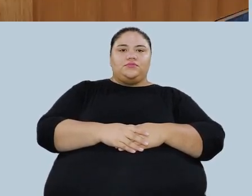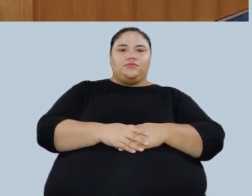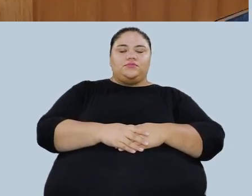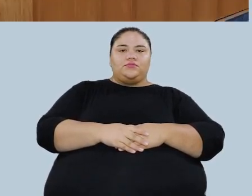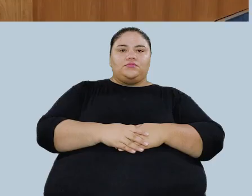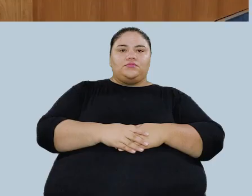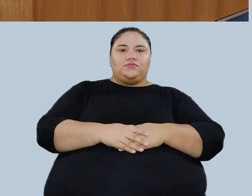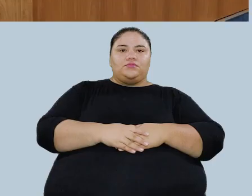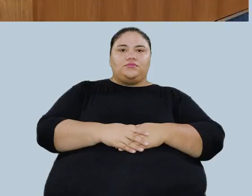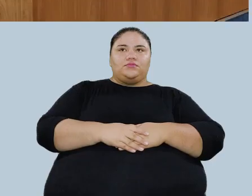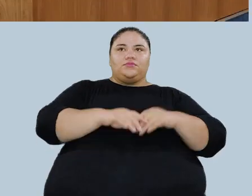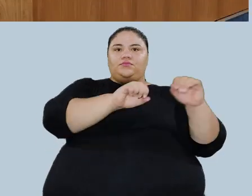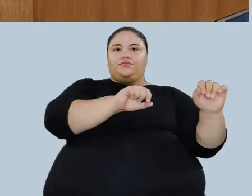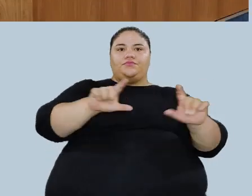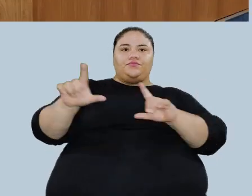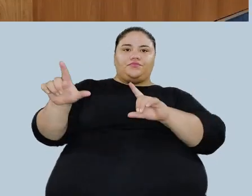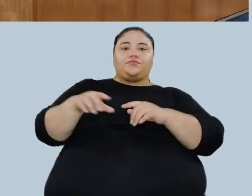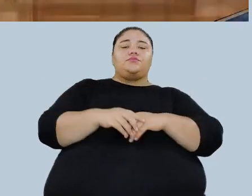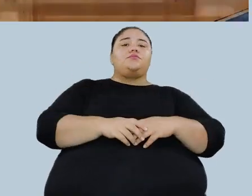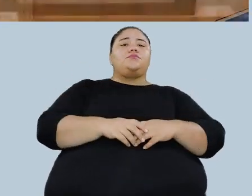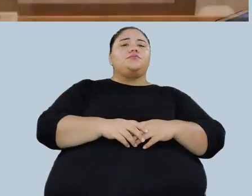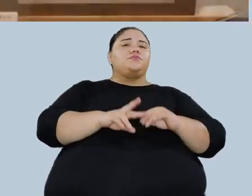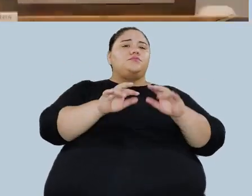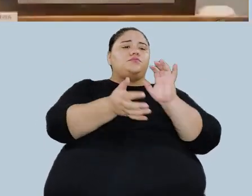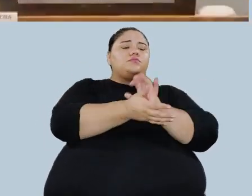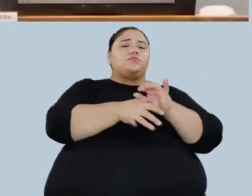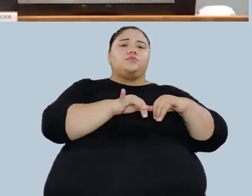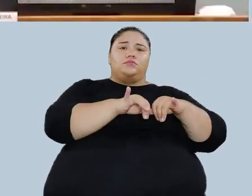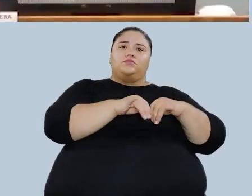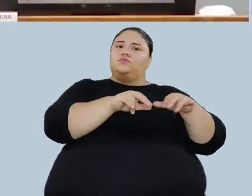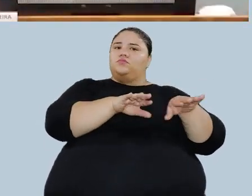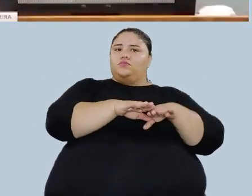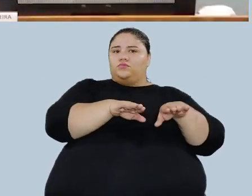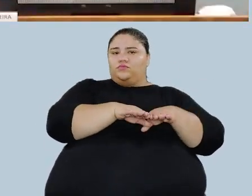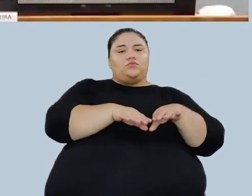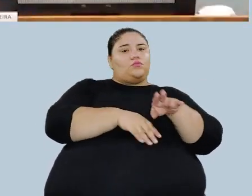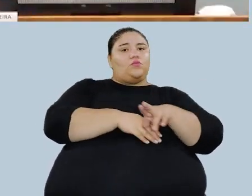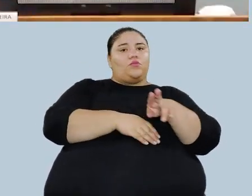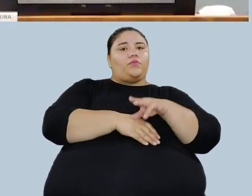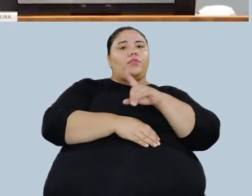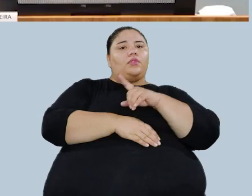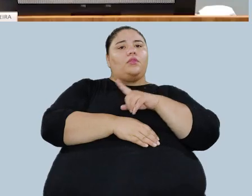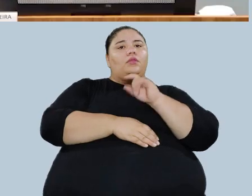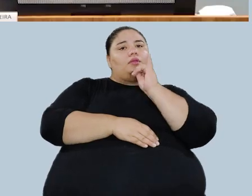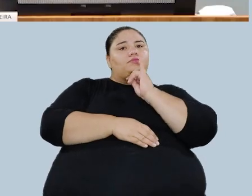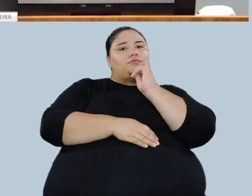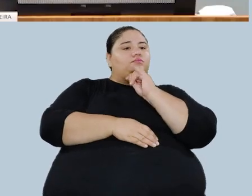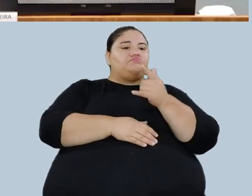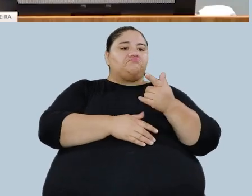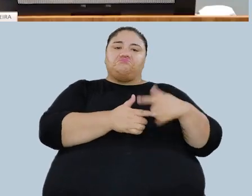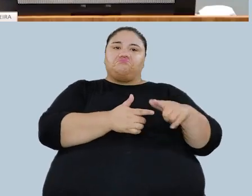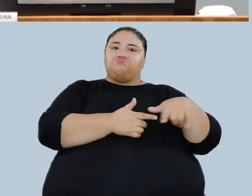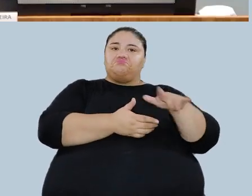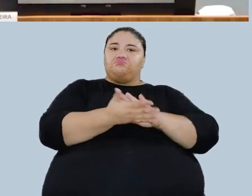bom, aqui vamos passar essa parte. O arrendamento mercantil, idem. Nós temos no arrendamento mercantil que não